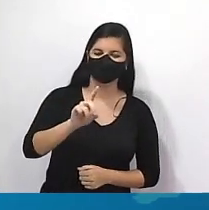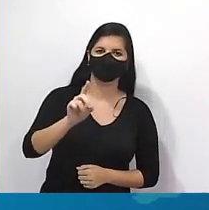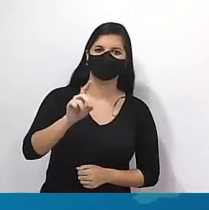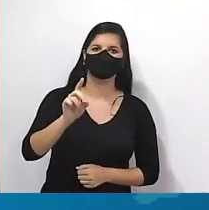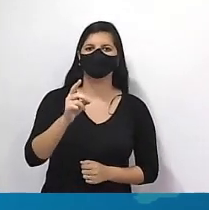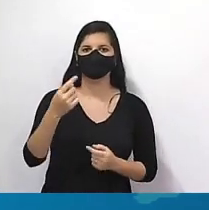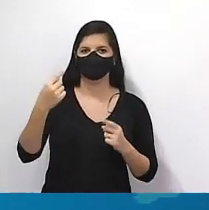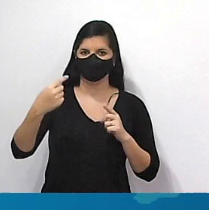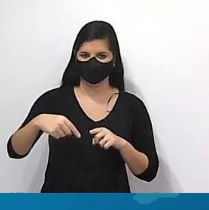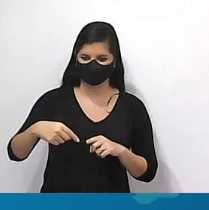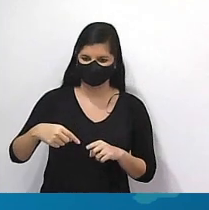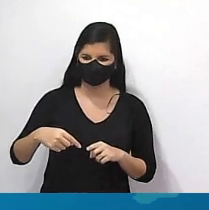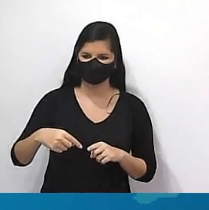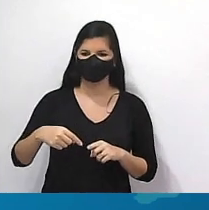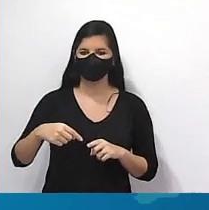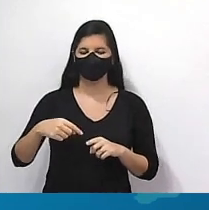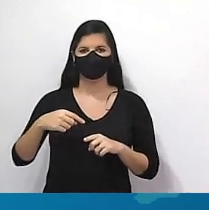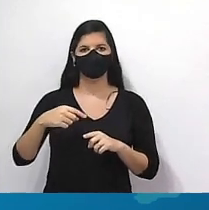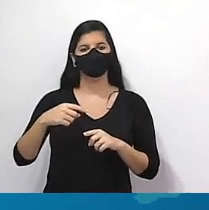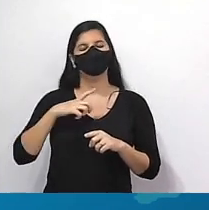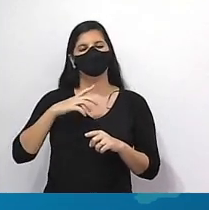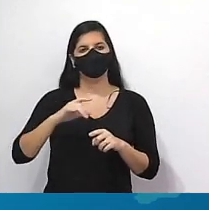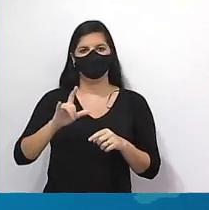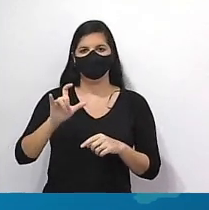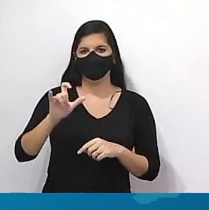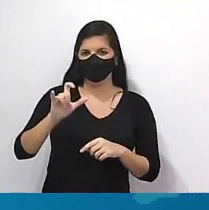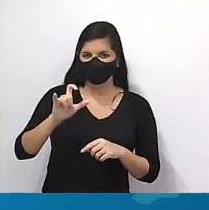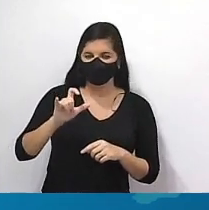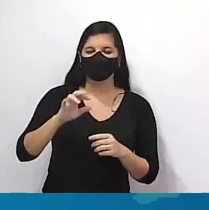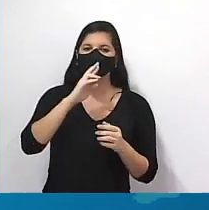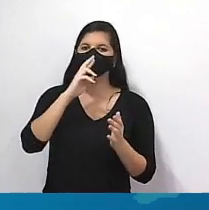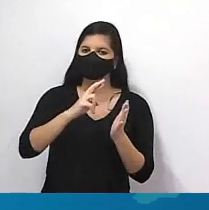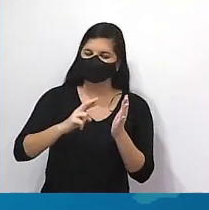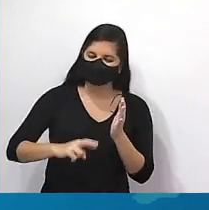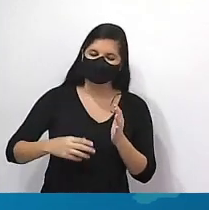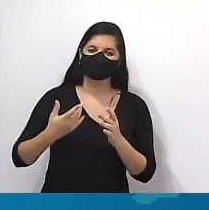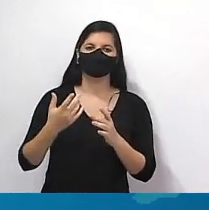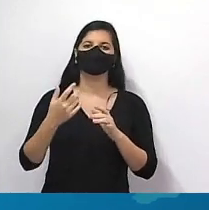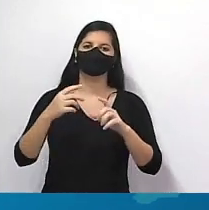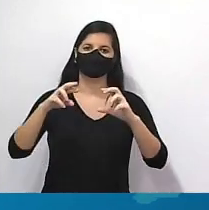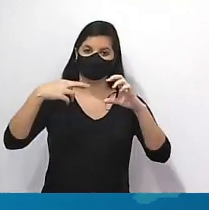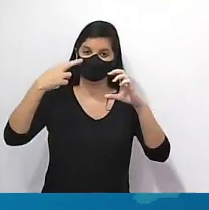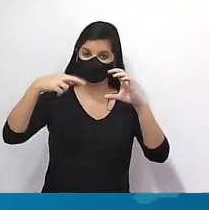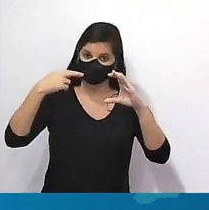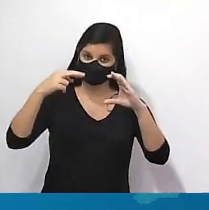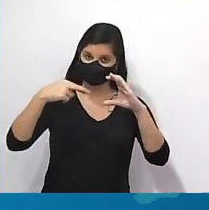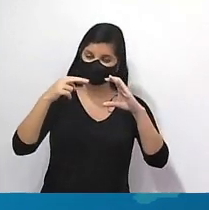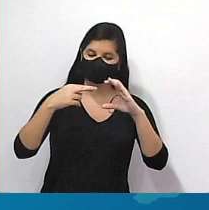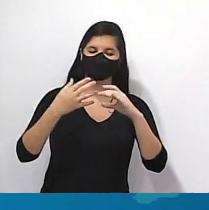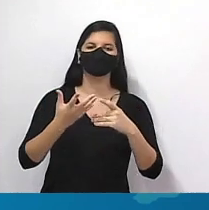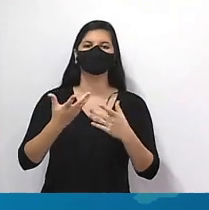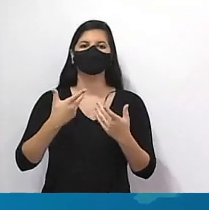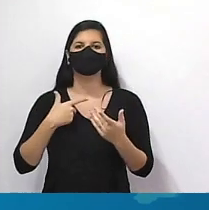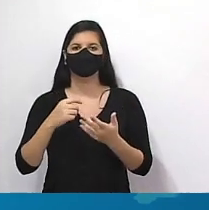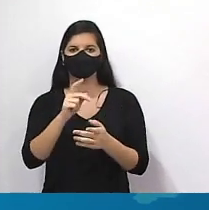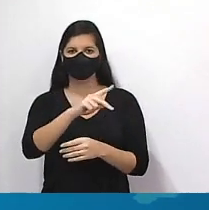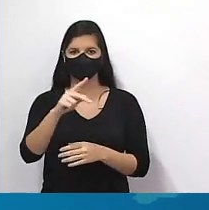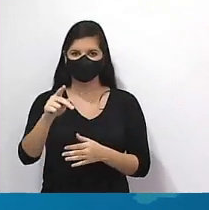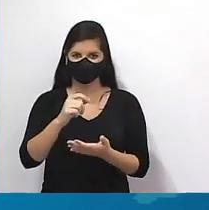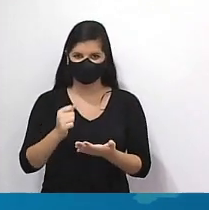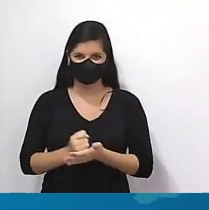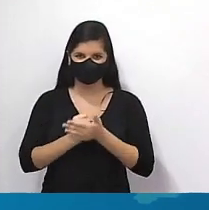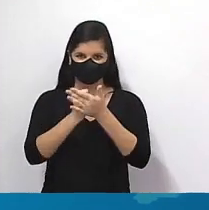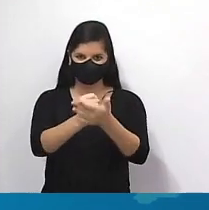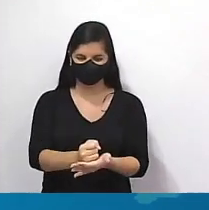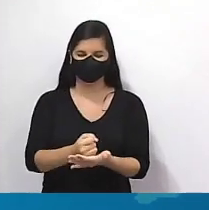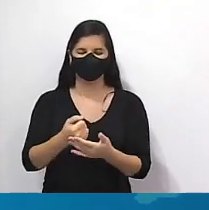o desafio, manda pra gente no Instagram, Robertão da Transmissão, tudo junto, sem acento. Você, professor, que nos ajuda, que manda a